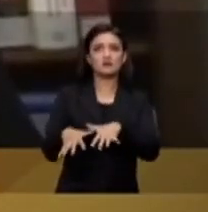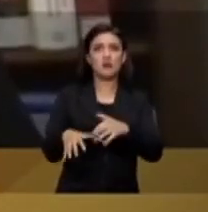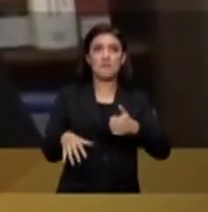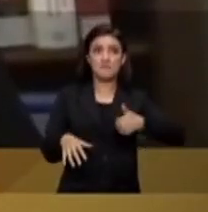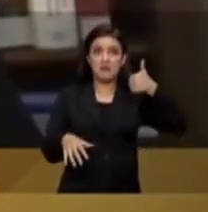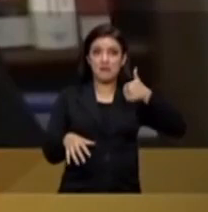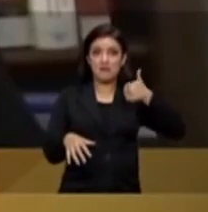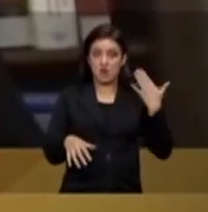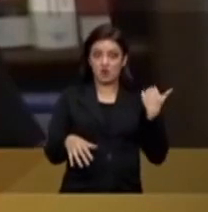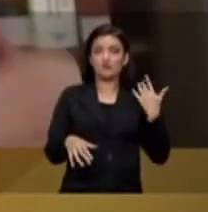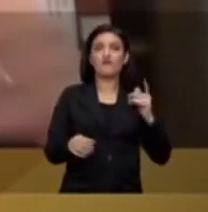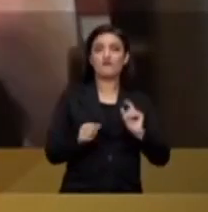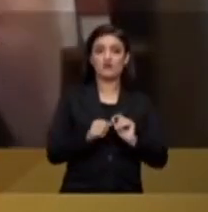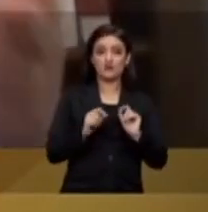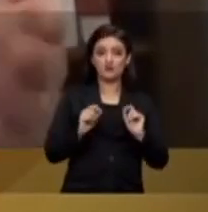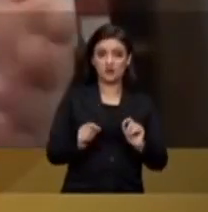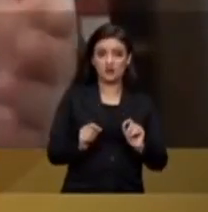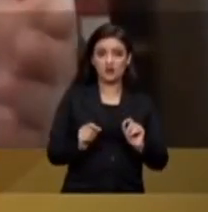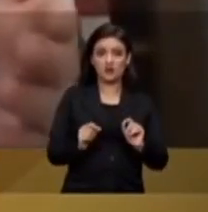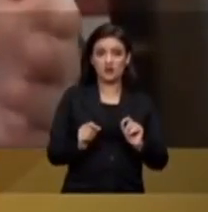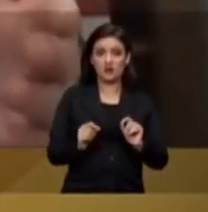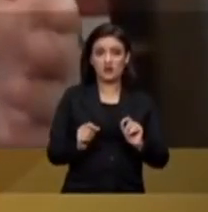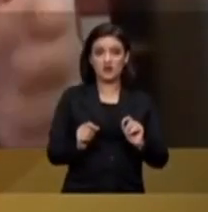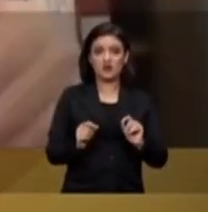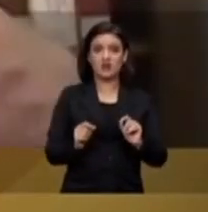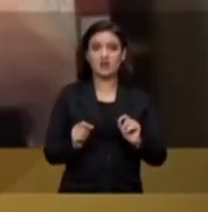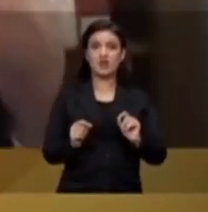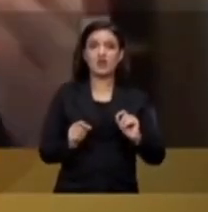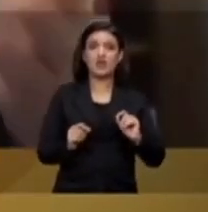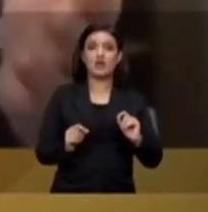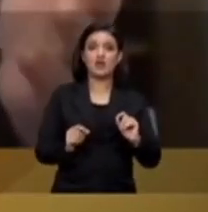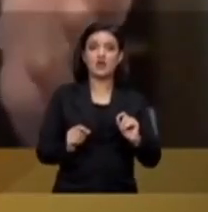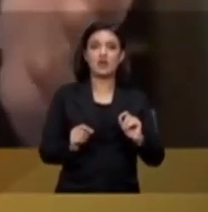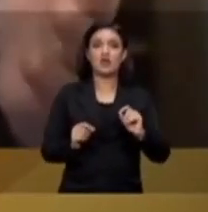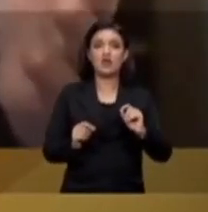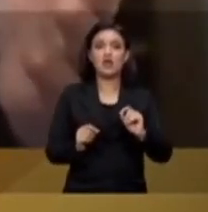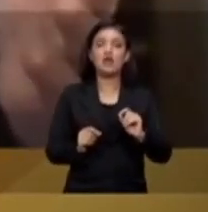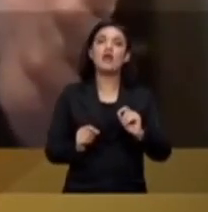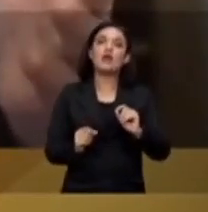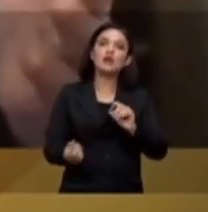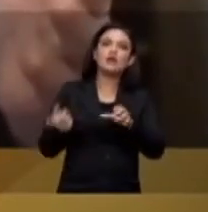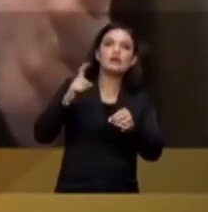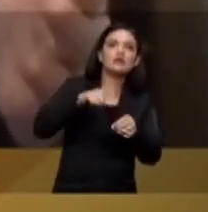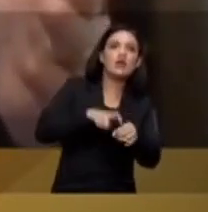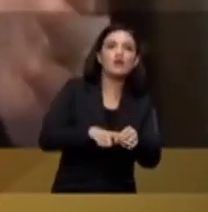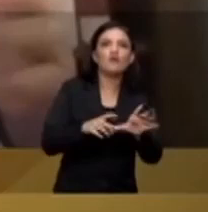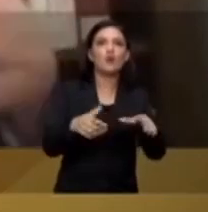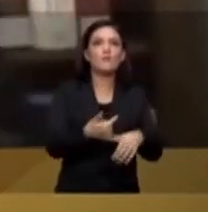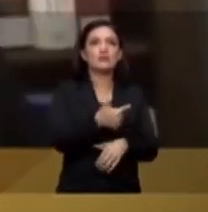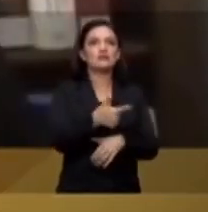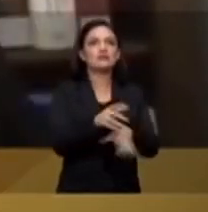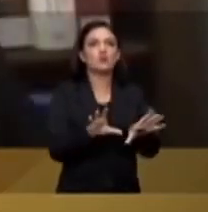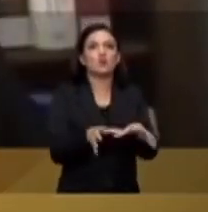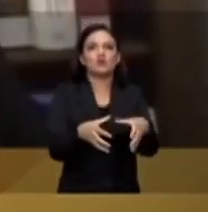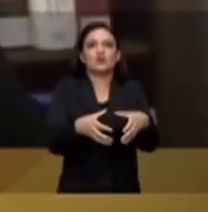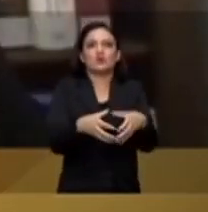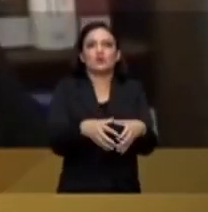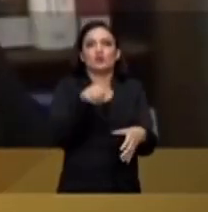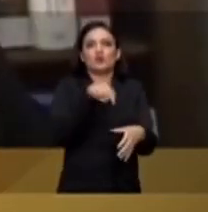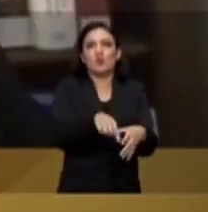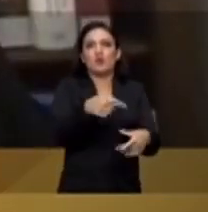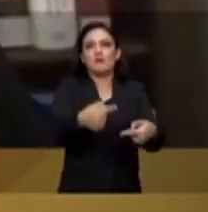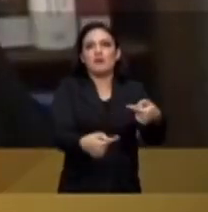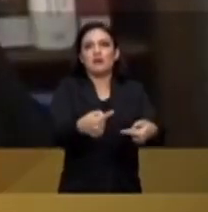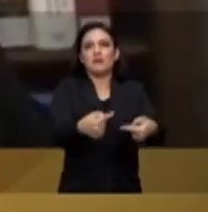decisão em que devolveu a jurisdição para a segunda turma. E, portanto, a